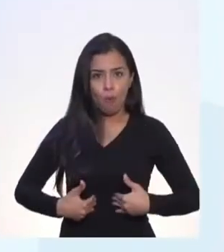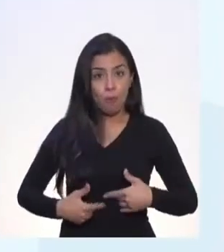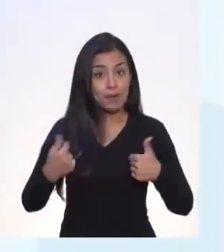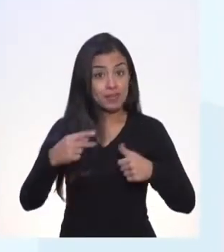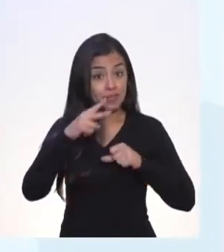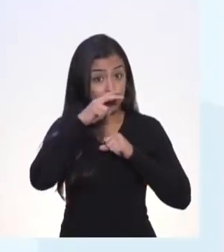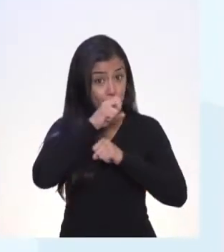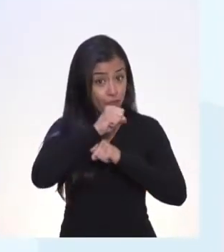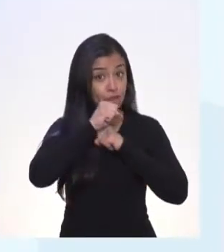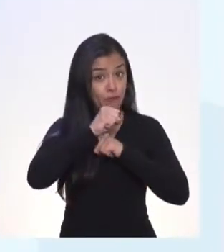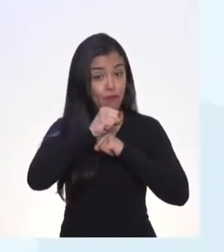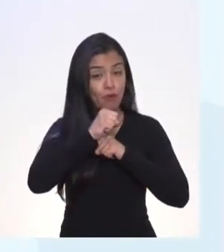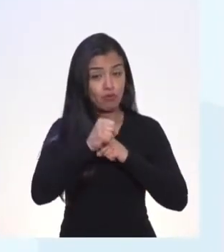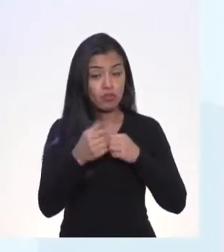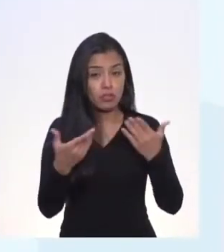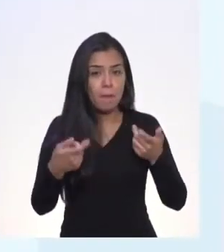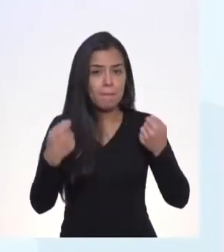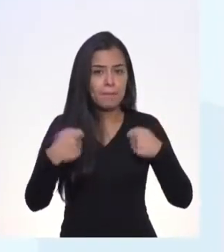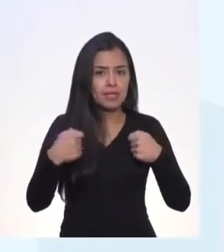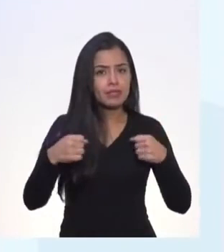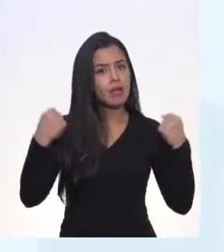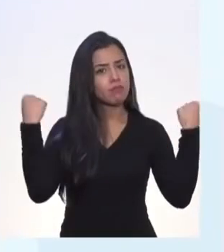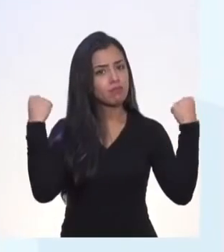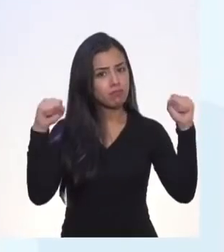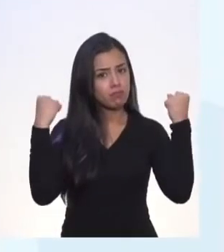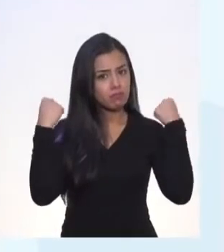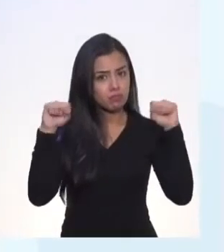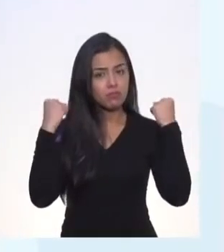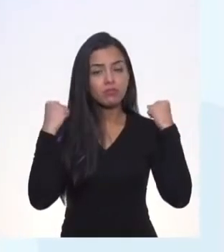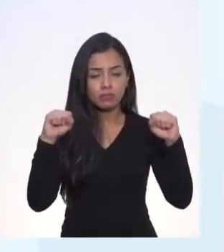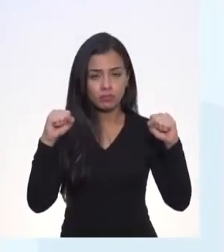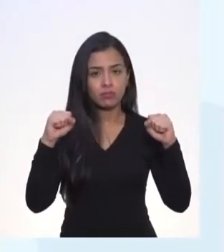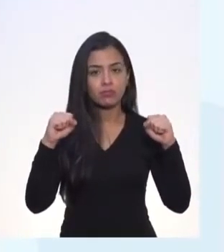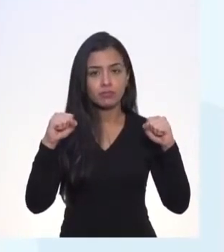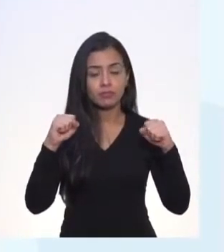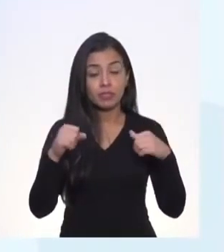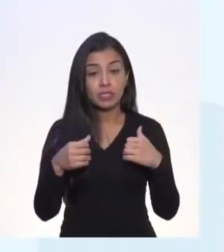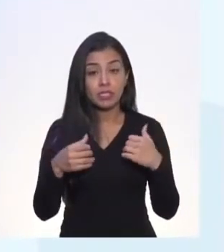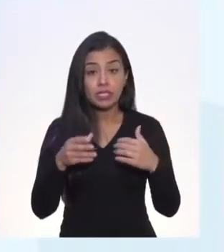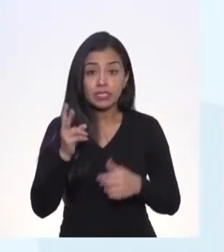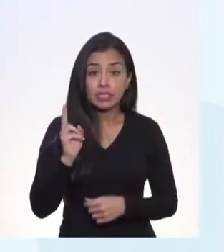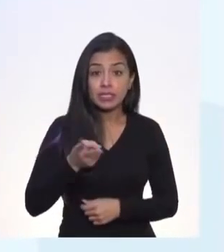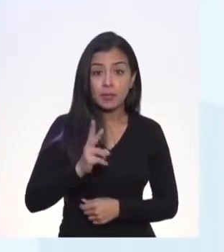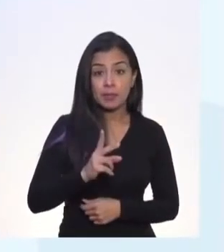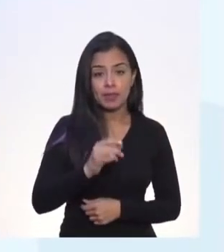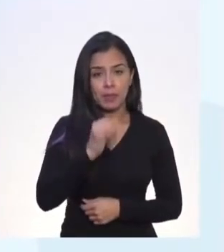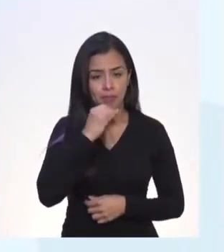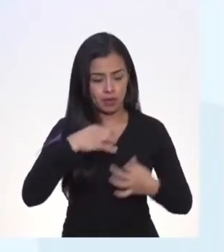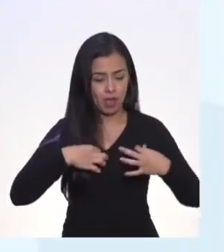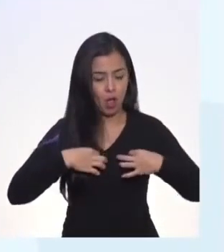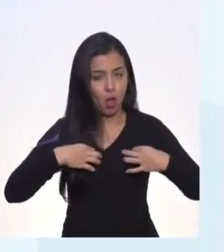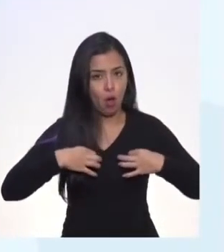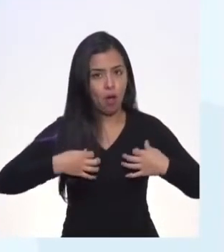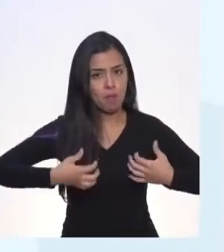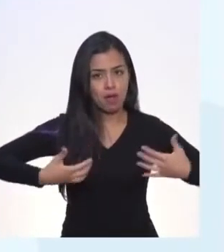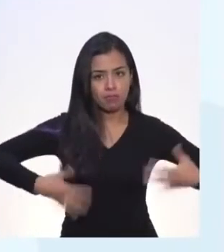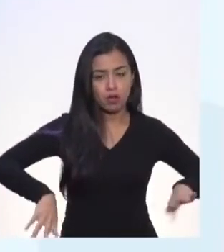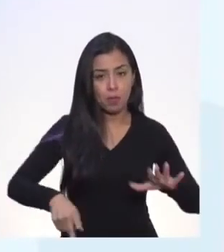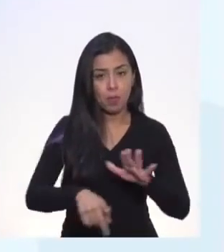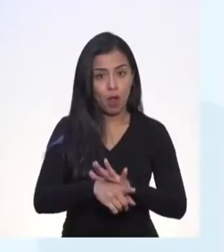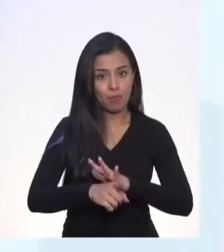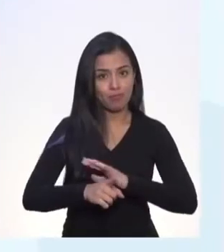fortes, então é necessário praticar exercícios físicos. Quando a gente sai com a roupa de astronauta, é